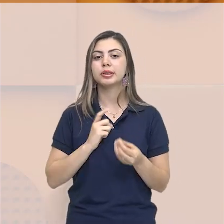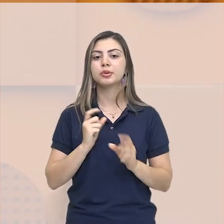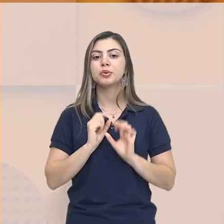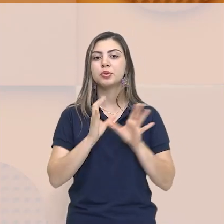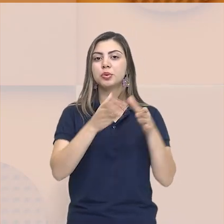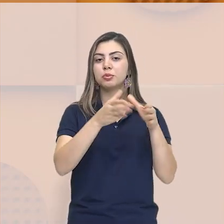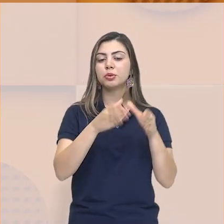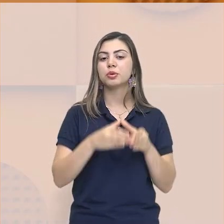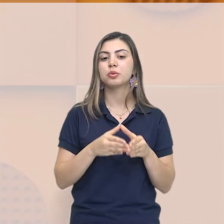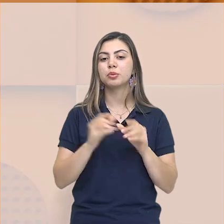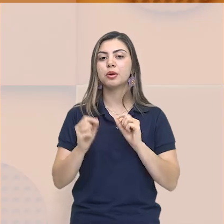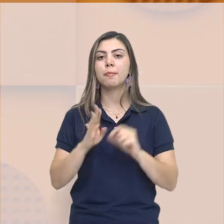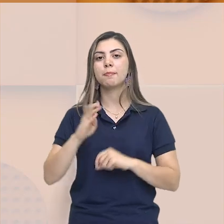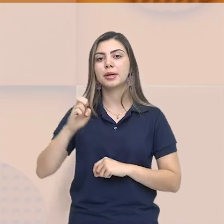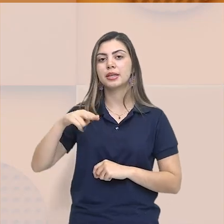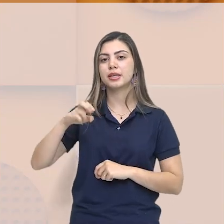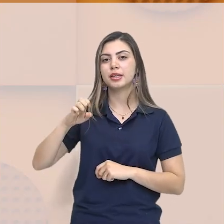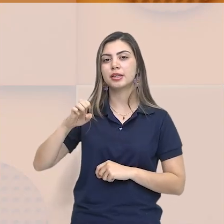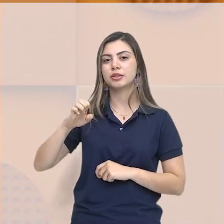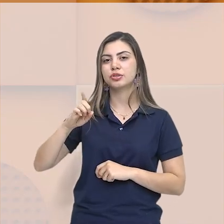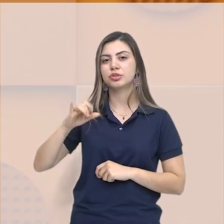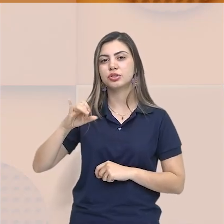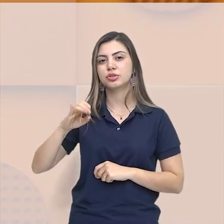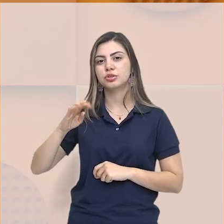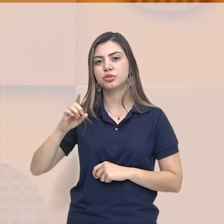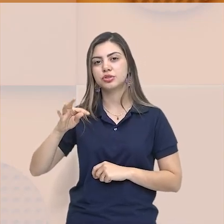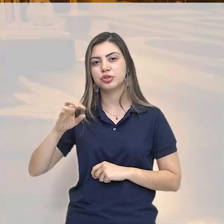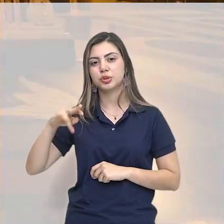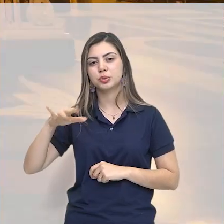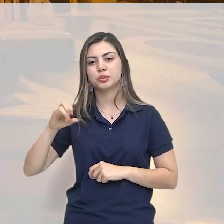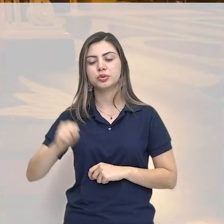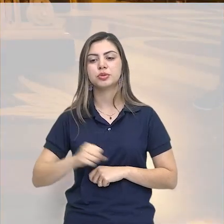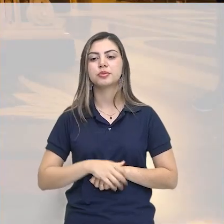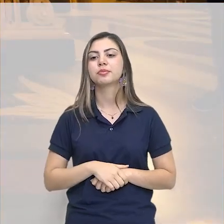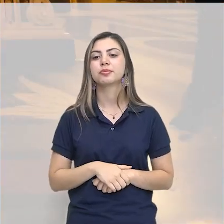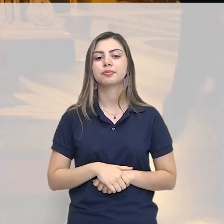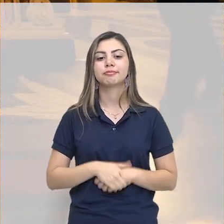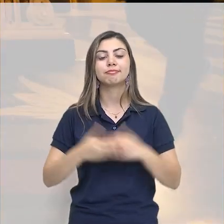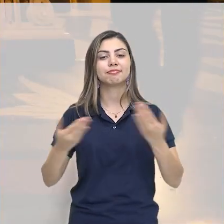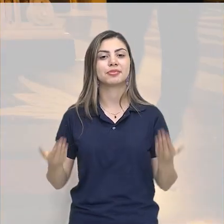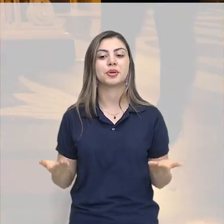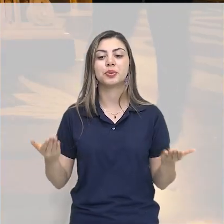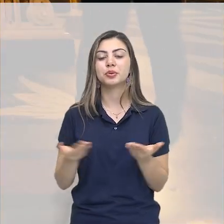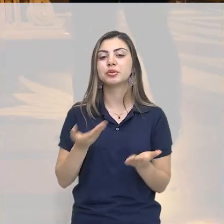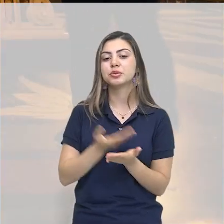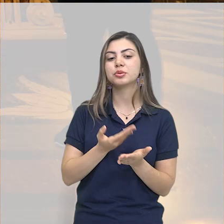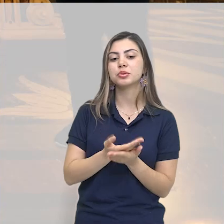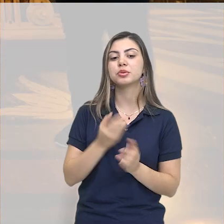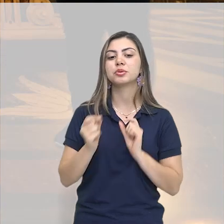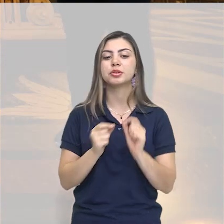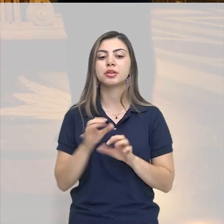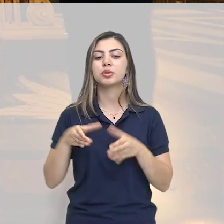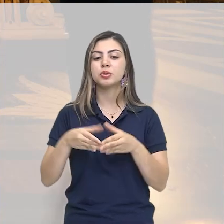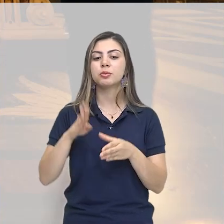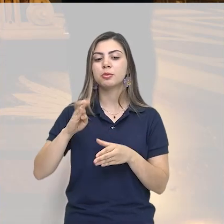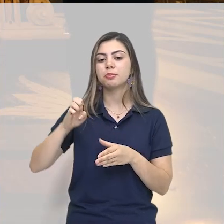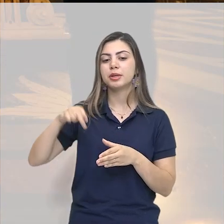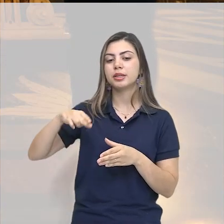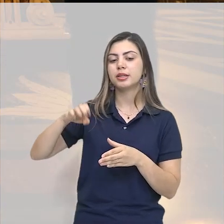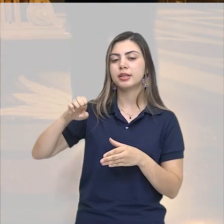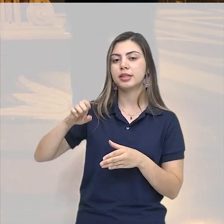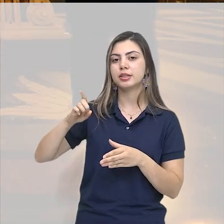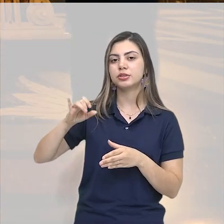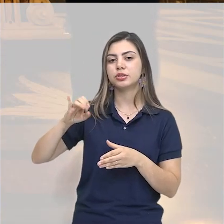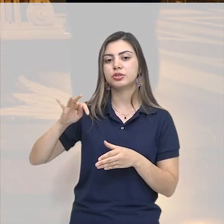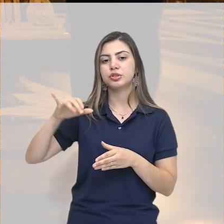é, então, a ordem dos beneditinos. Acompanhem. Vamos falar, então, sobre a ordem dos beneditinos, ordem